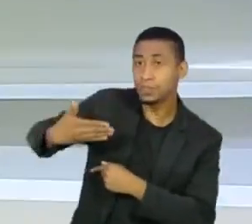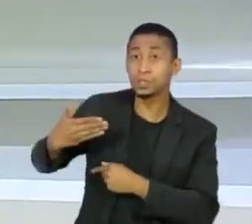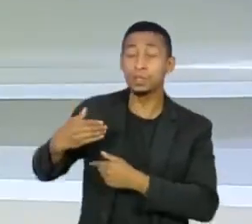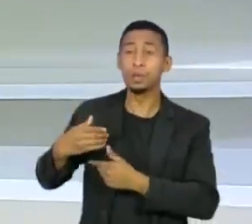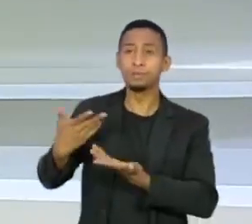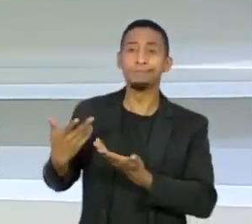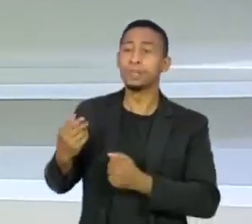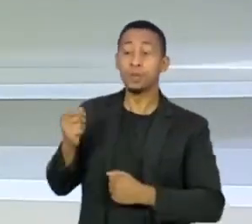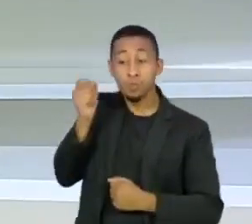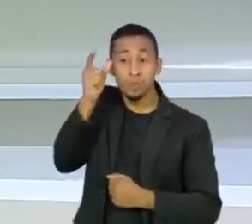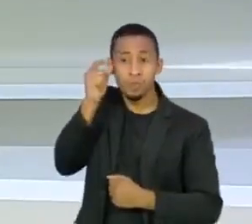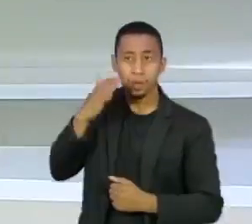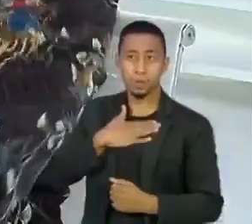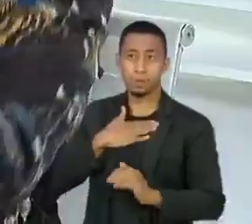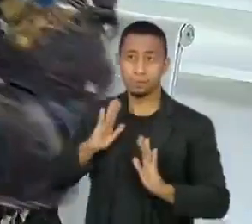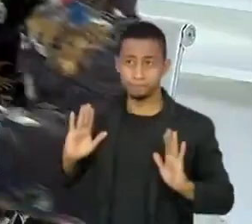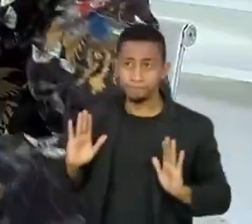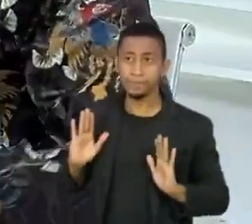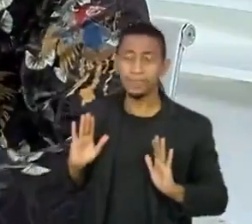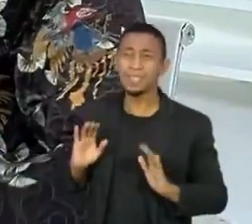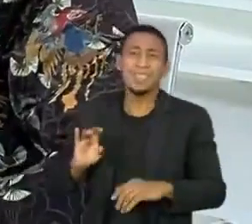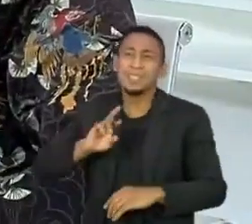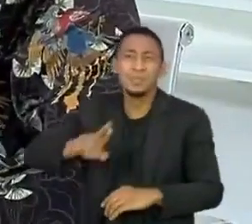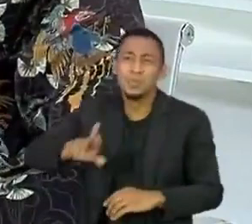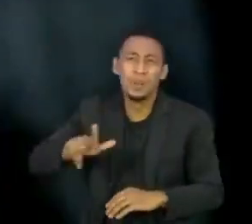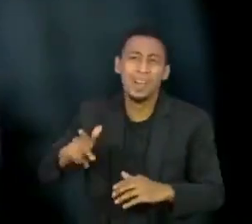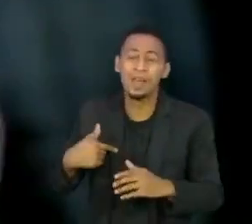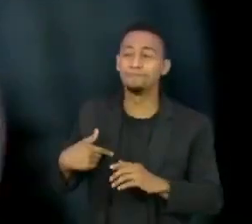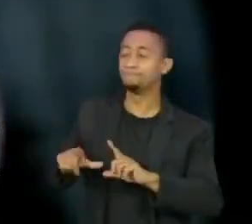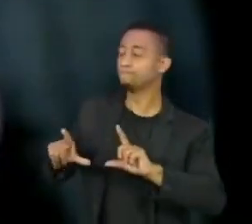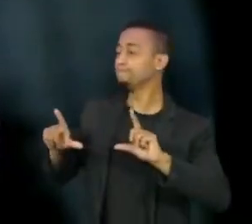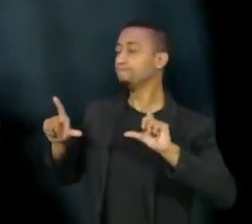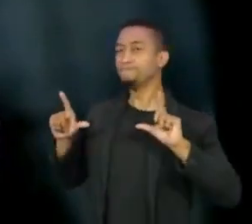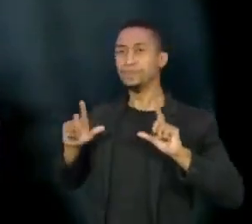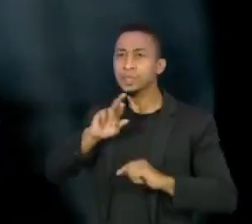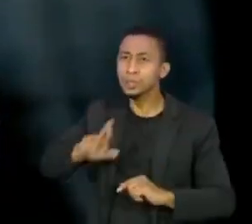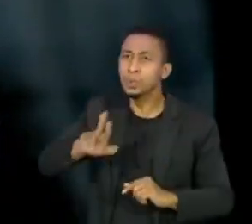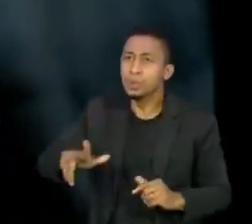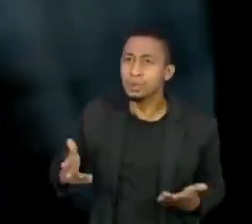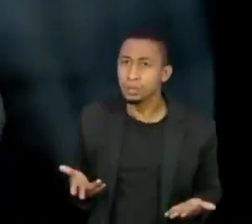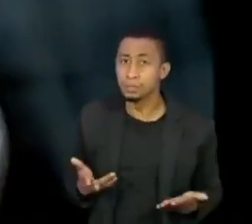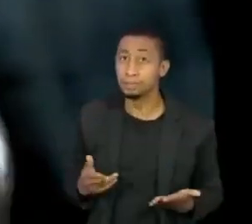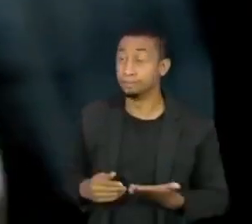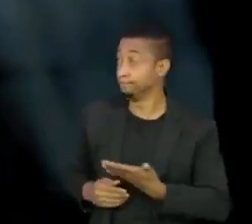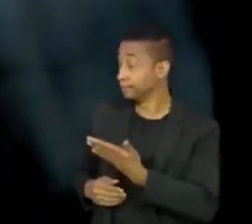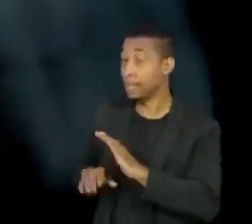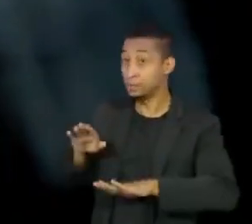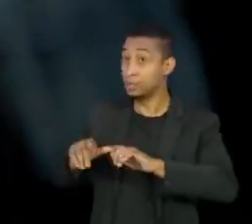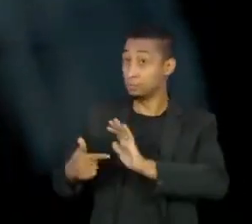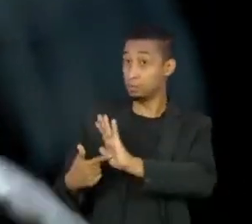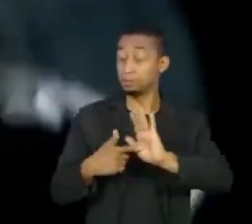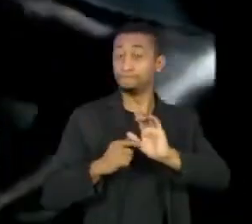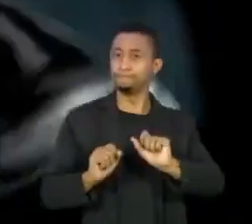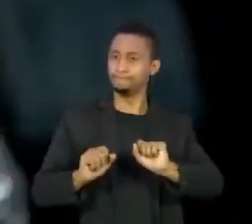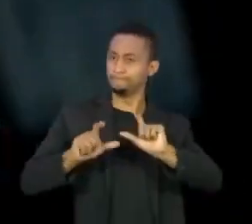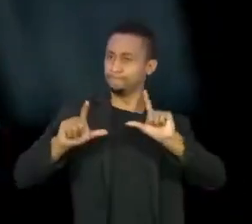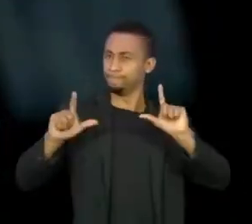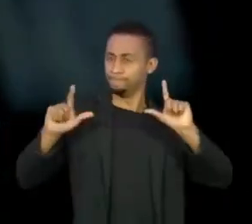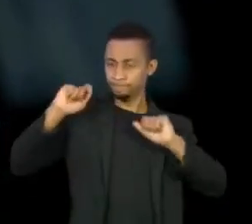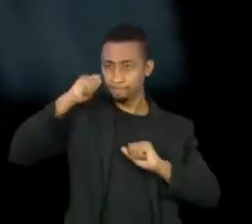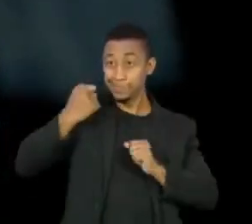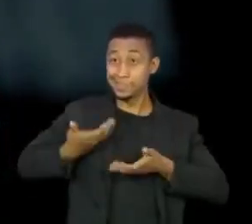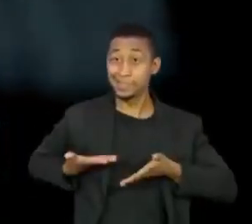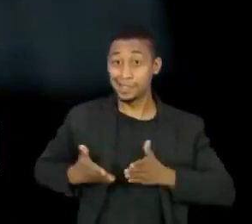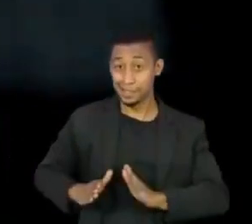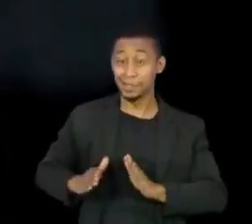culturais não só como um animal exótico esse animal exótico como ele diz nasceu na